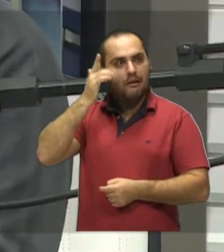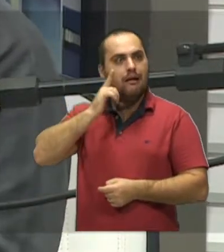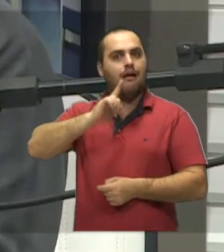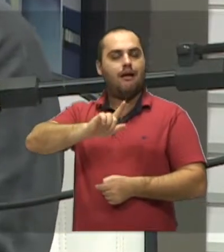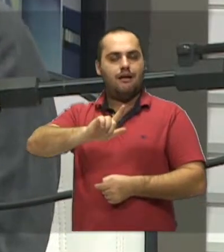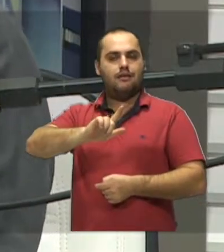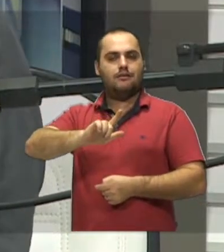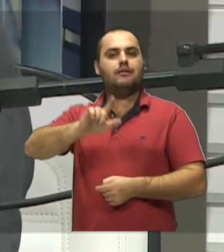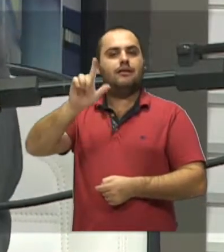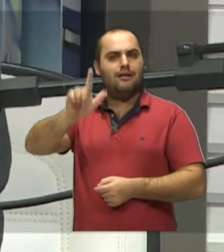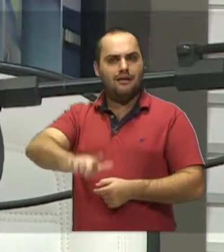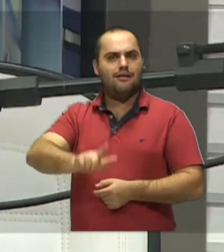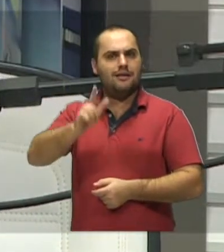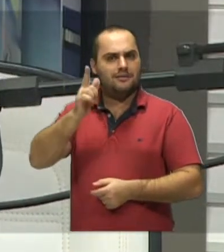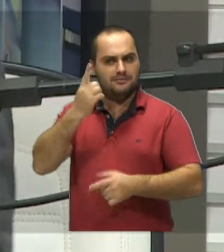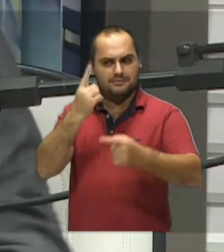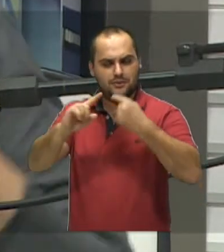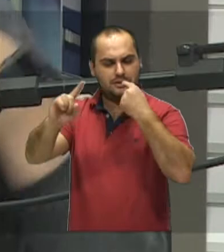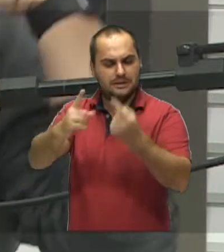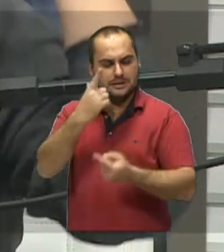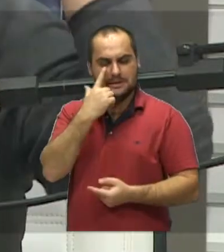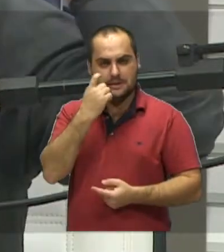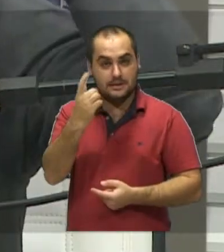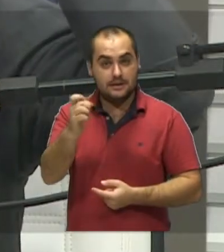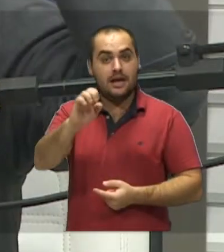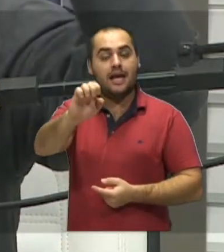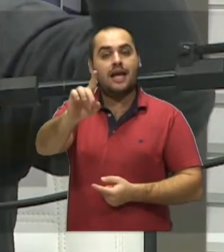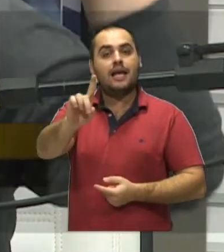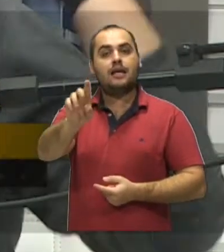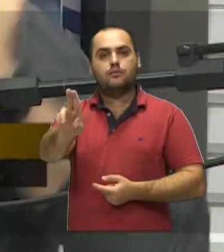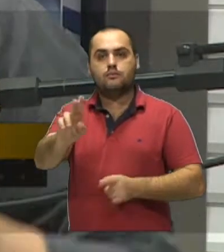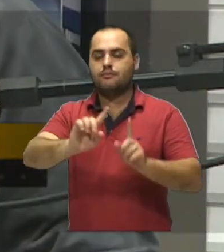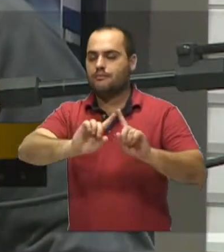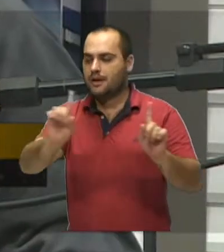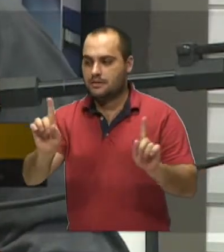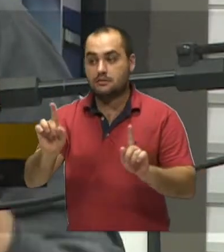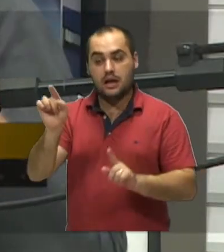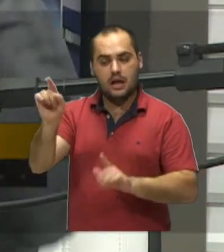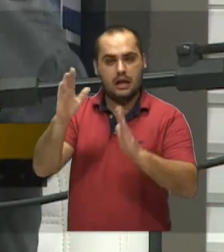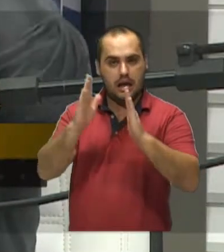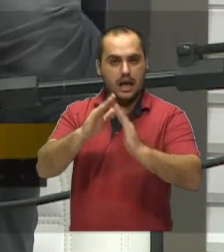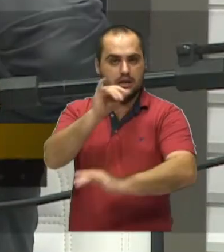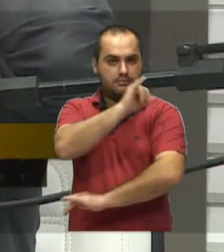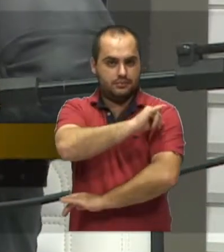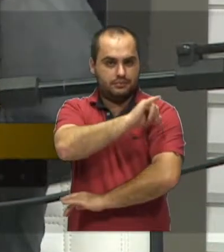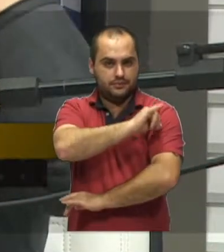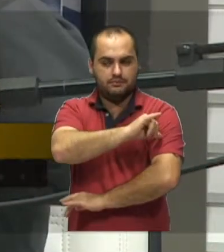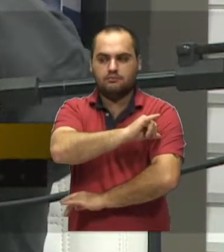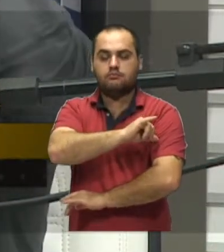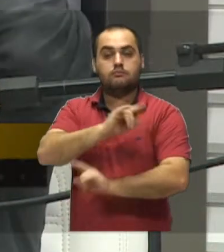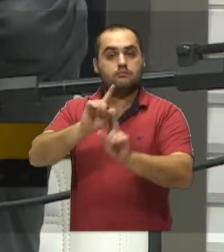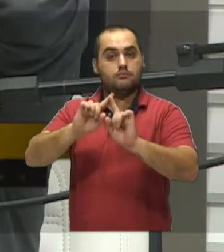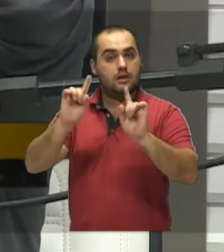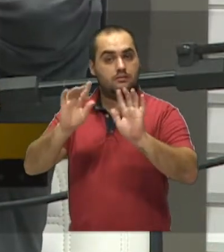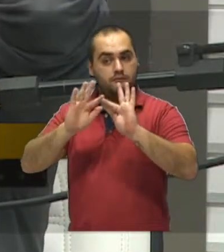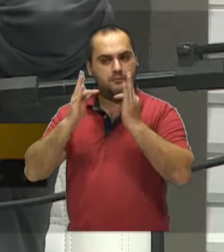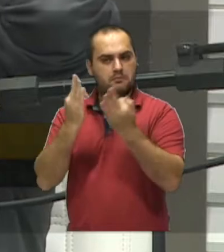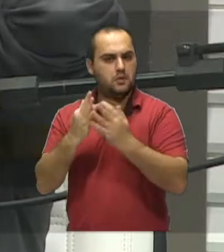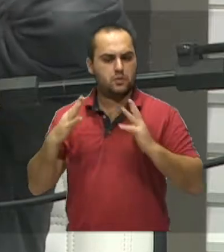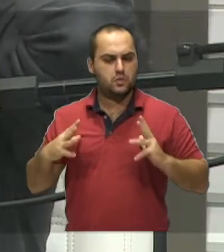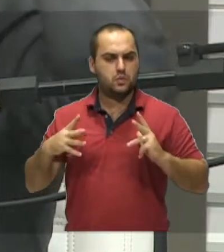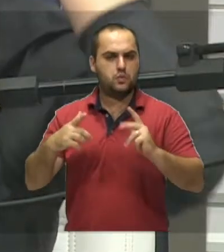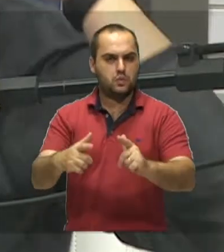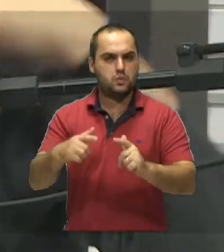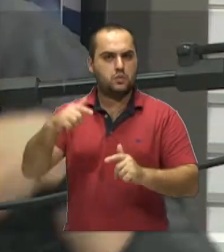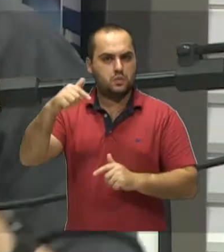Edu Krieger, ele mora no Rio de Janeiro, mas a família toda é daqui de Brusque. Eu sou de Brusque. Eles têm, inclusive, um instituto muito legal lá em Brusque,